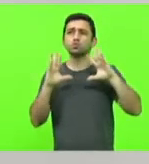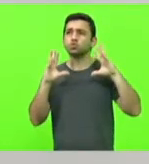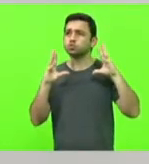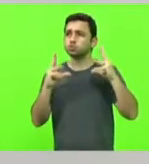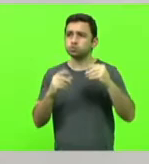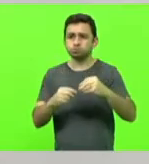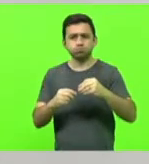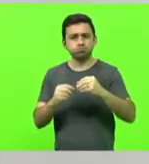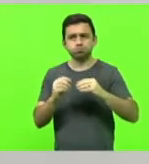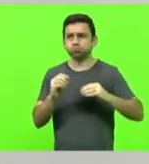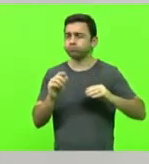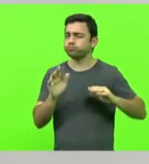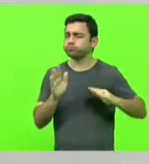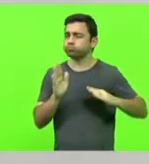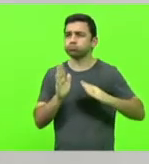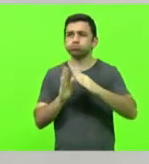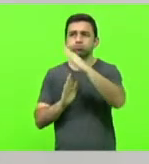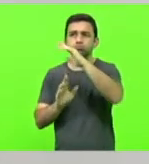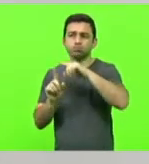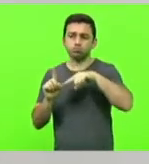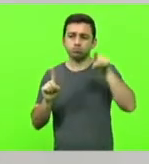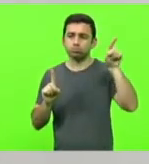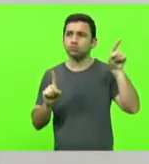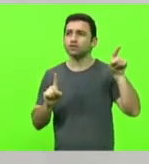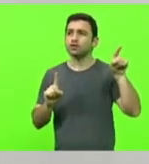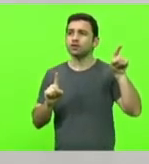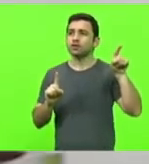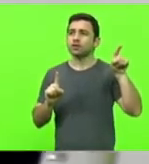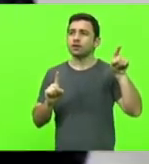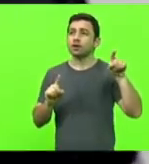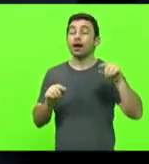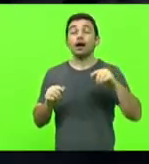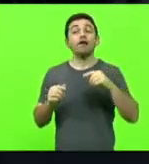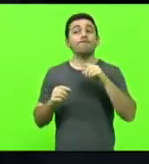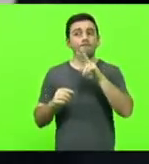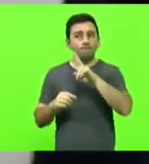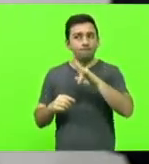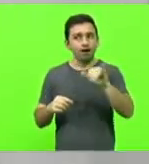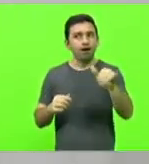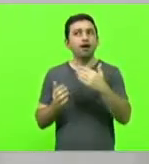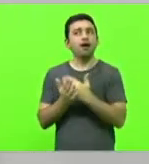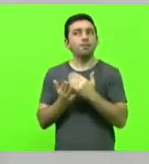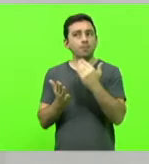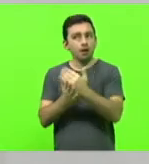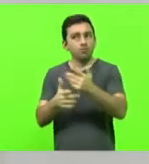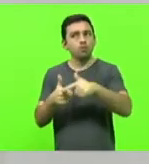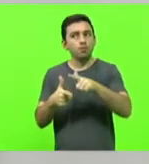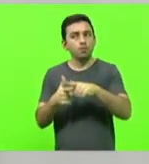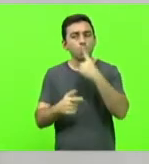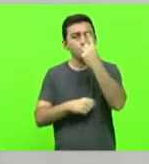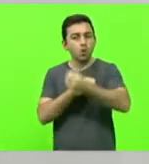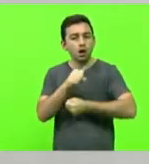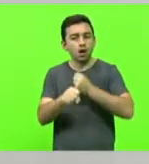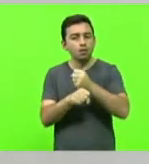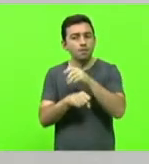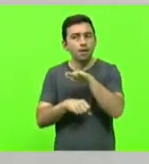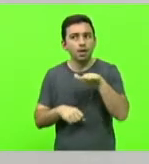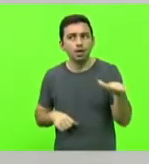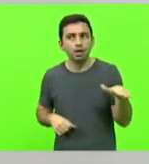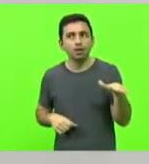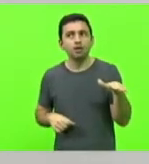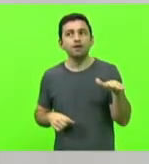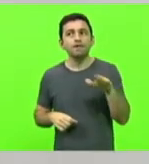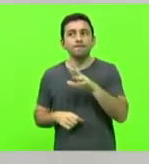de preços. E isso é normal. E nós vamos encarar problema maior do que esse ainda dentro de um ano e meio e dois, quando nós sofremos